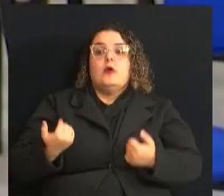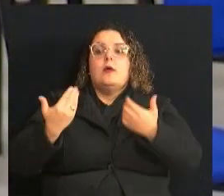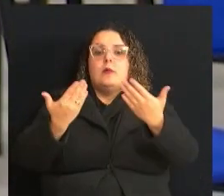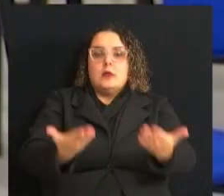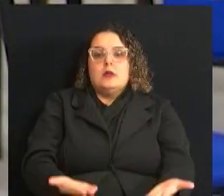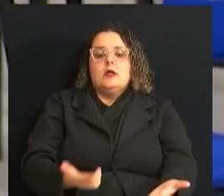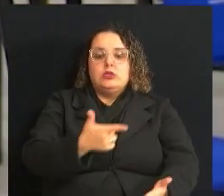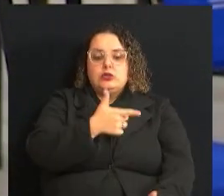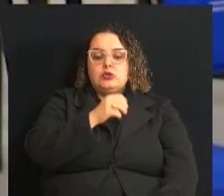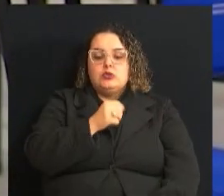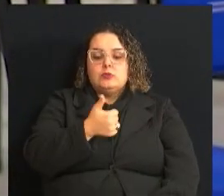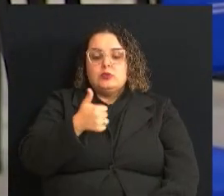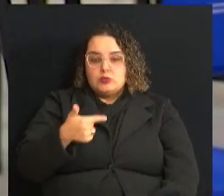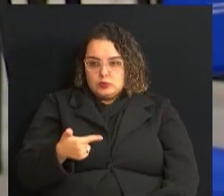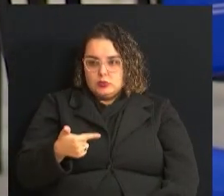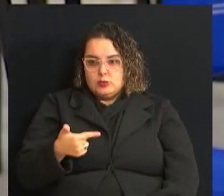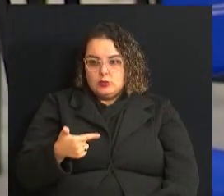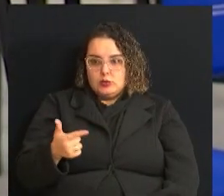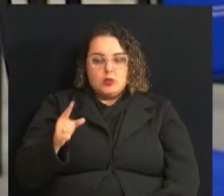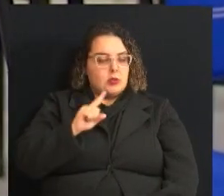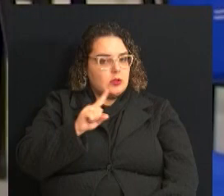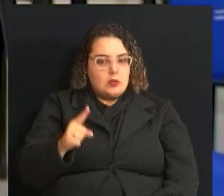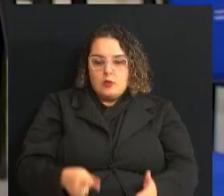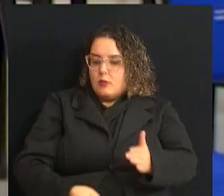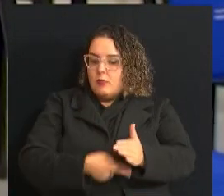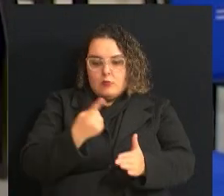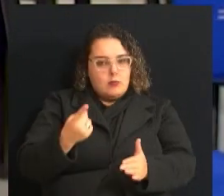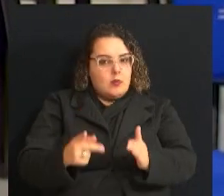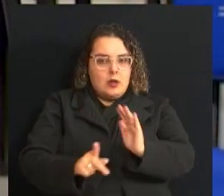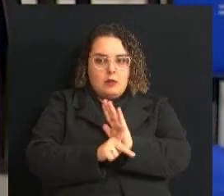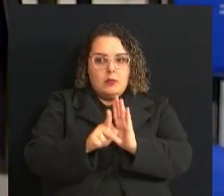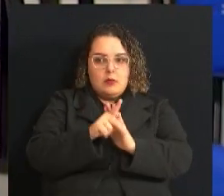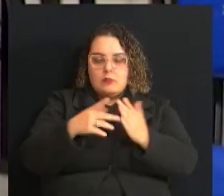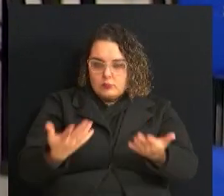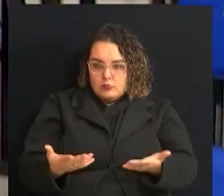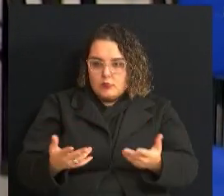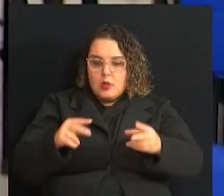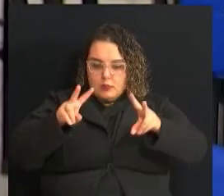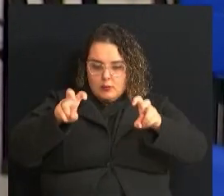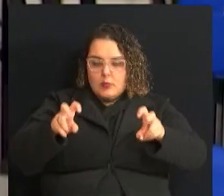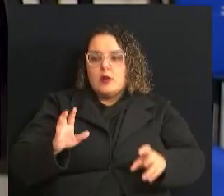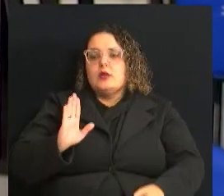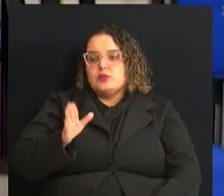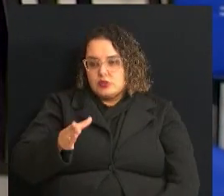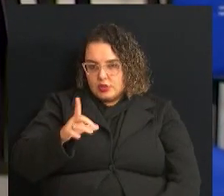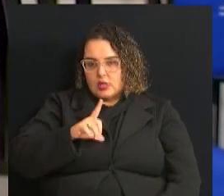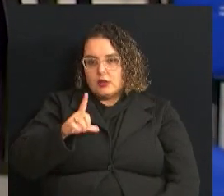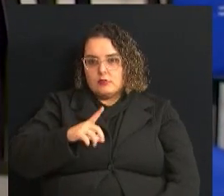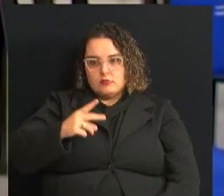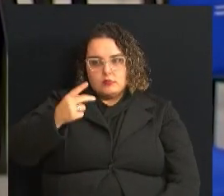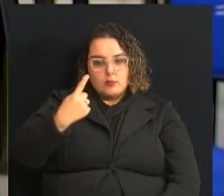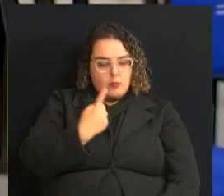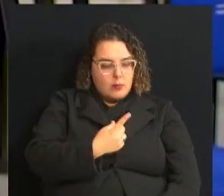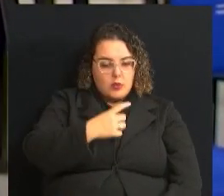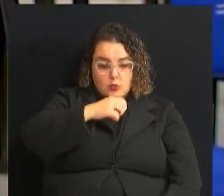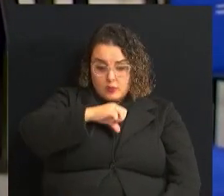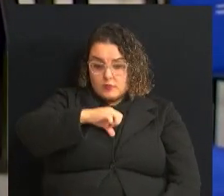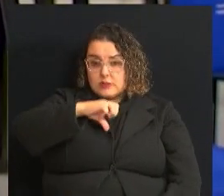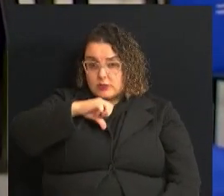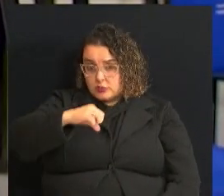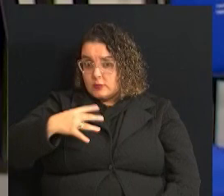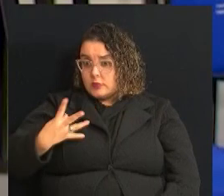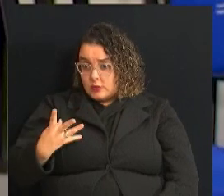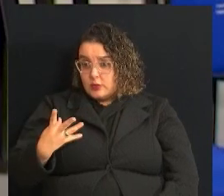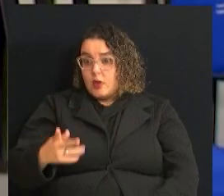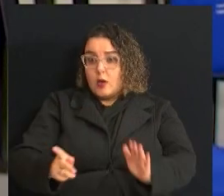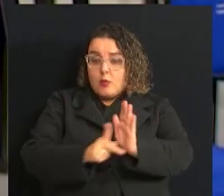2012, não foi o primeiro projeto de lei, né, com esse teor, a gente já teve aí desde 1994 alguns projetos de